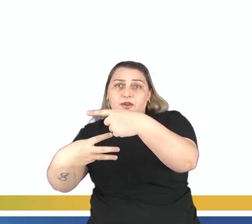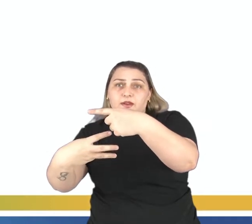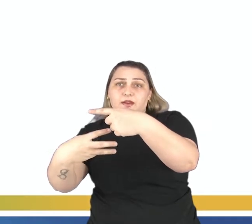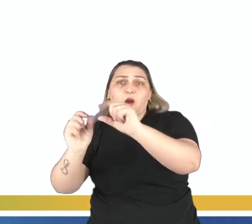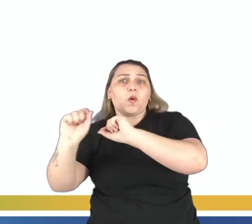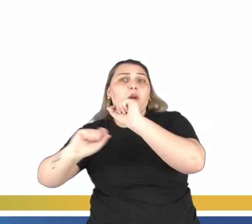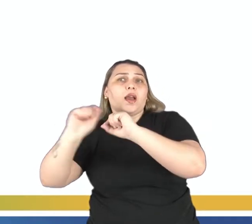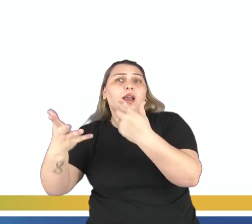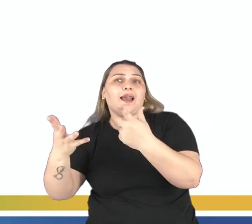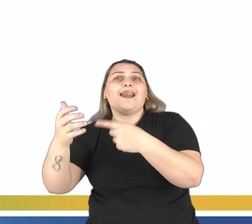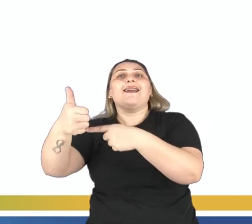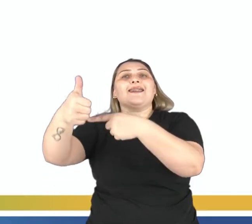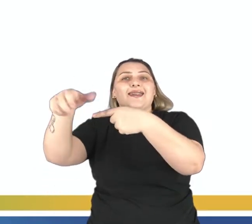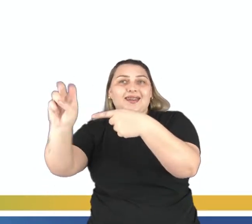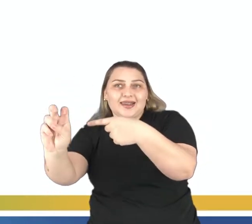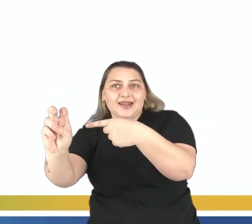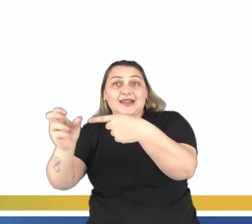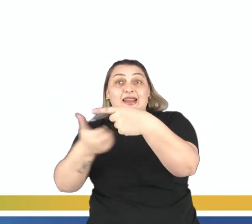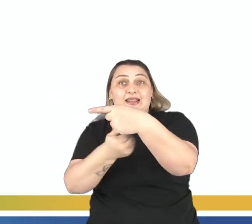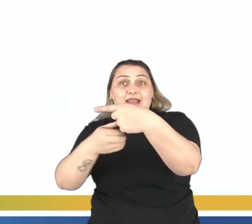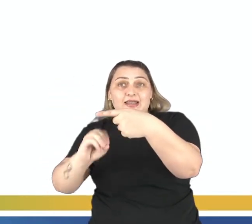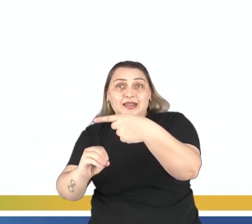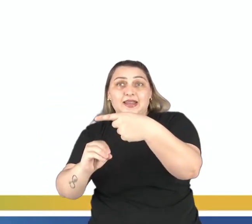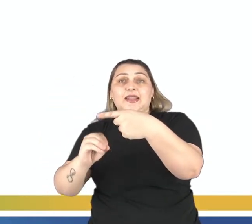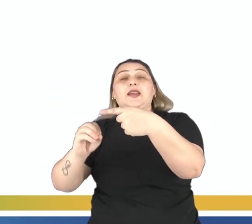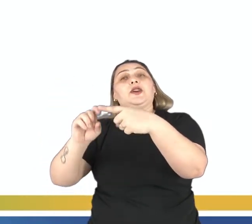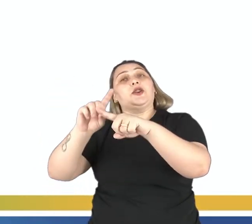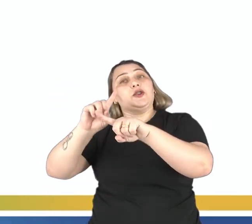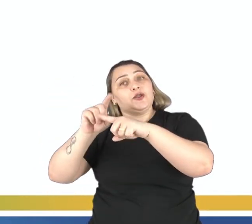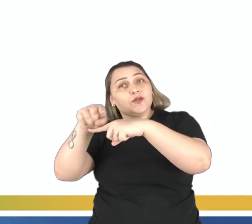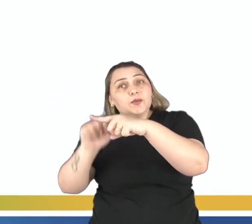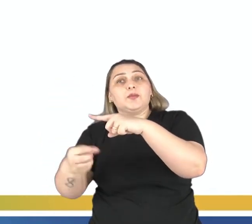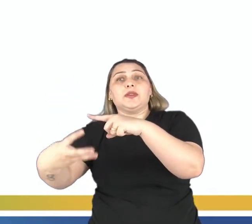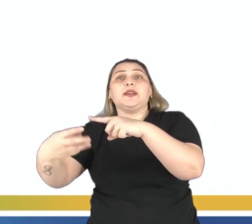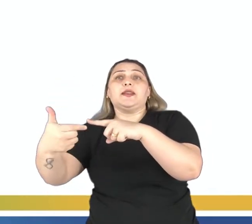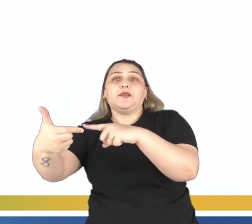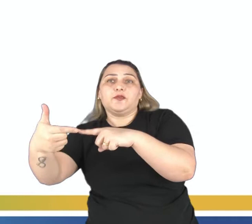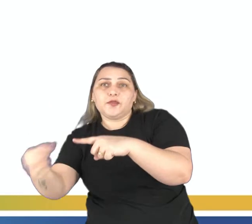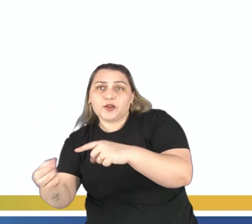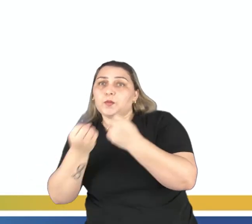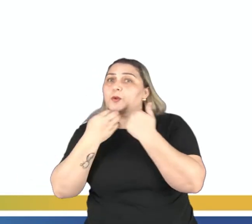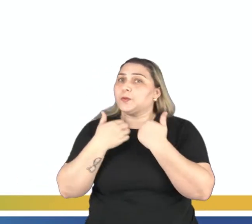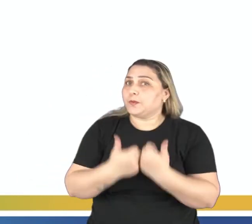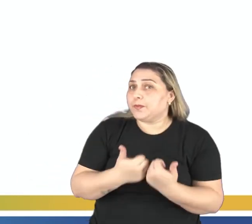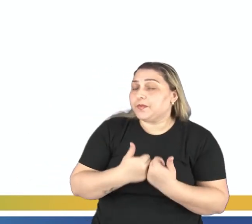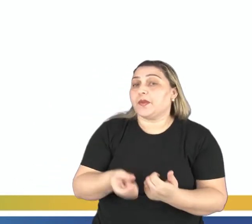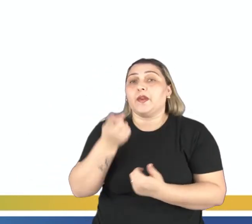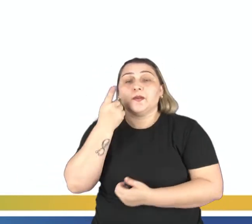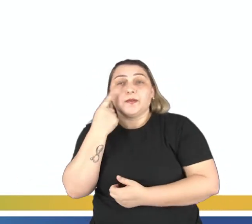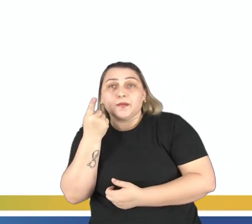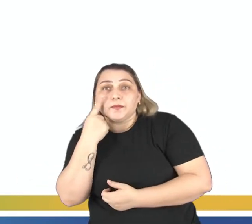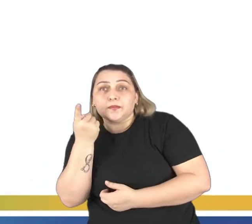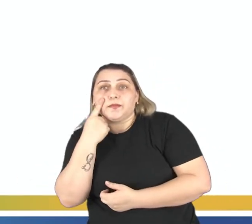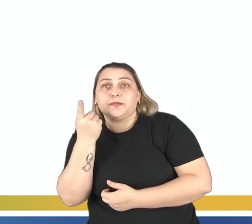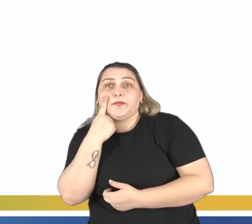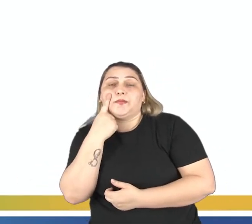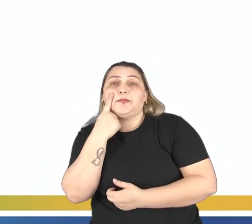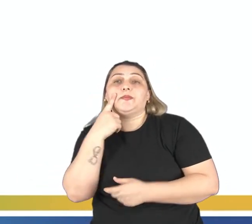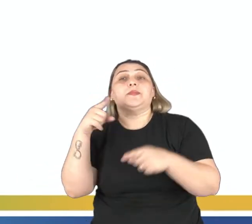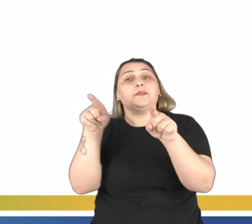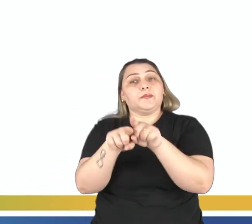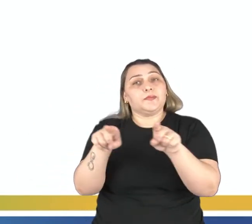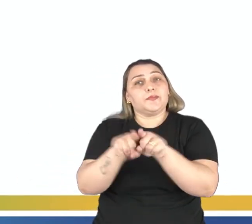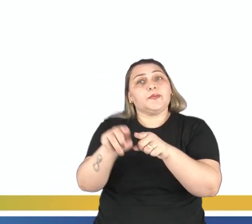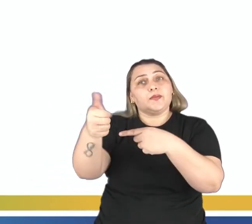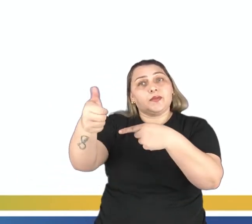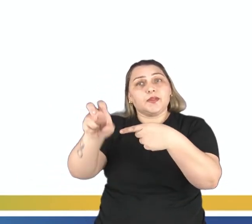dar o quê? 15. 60 dividido por 3 vai dar 20. Muito bem. Observem que tanto o